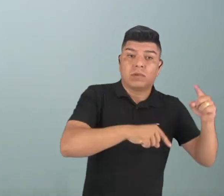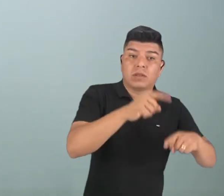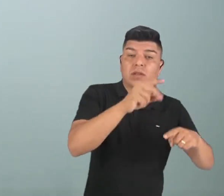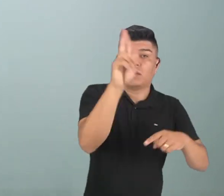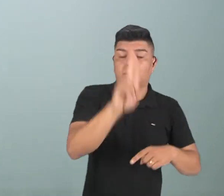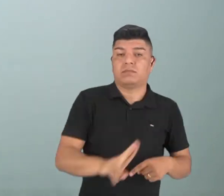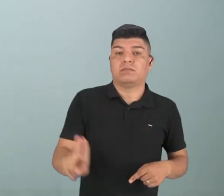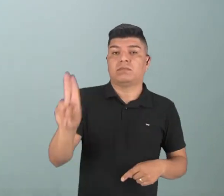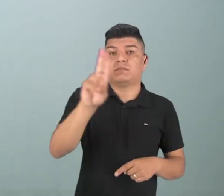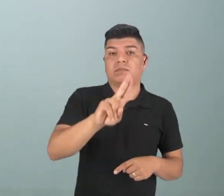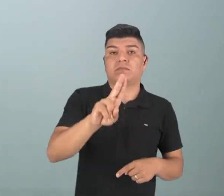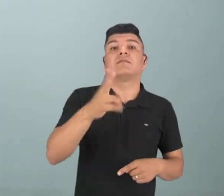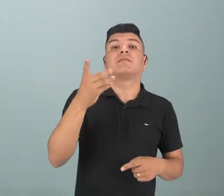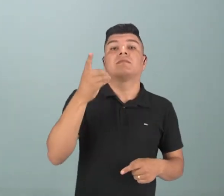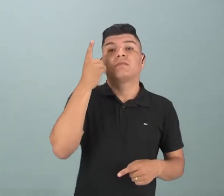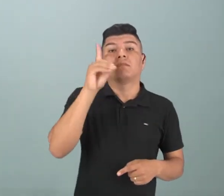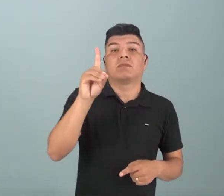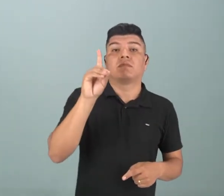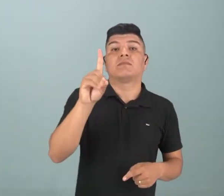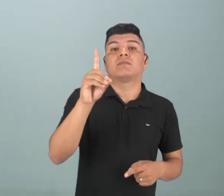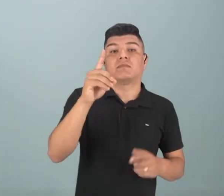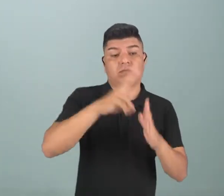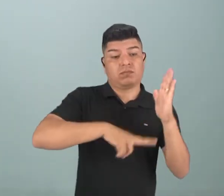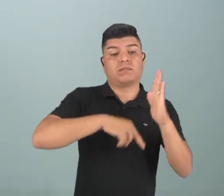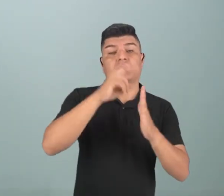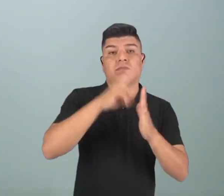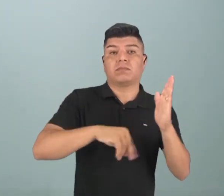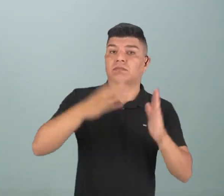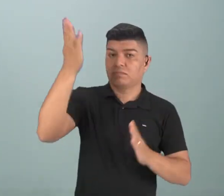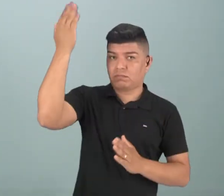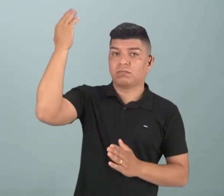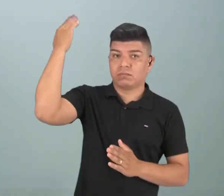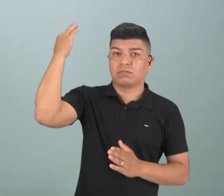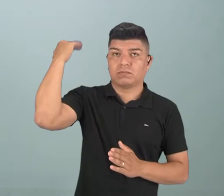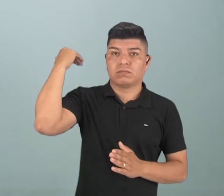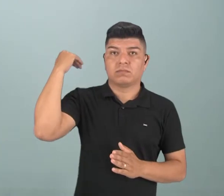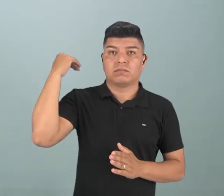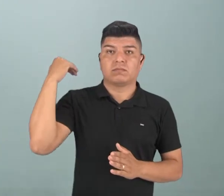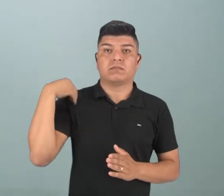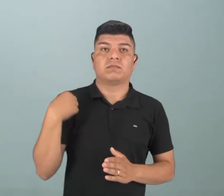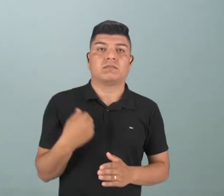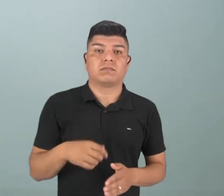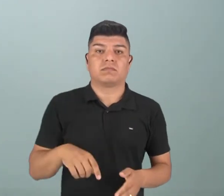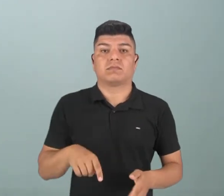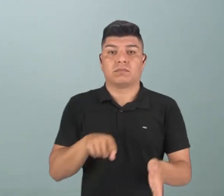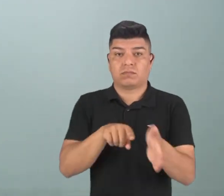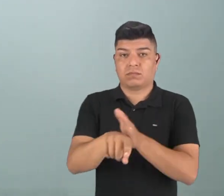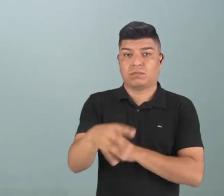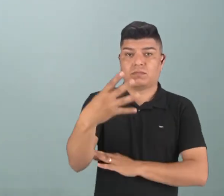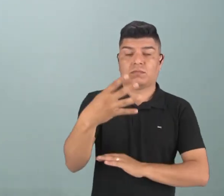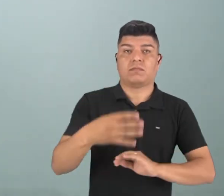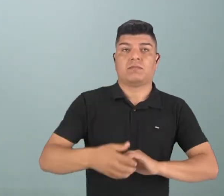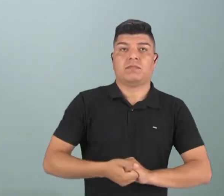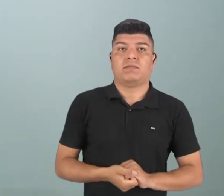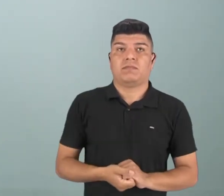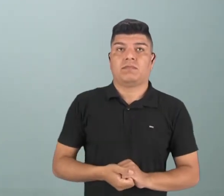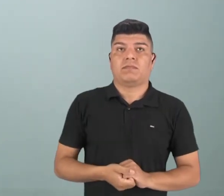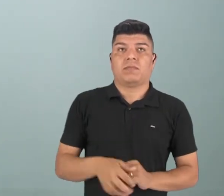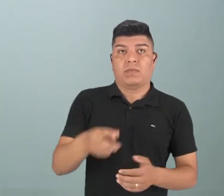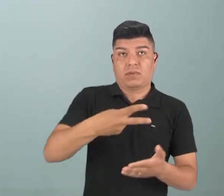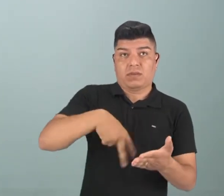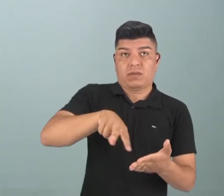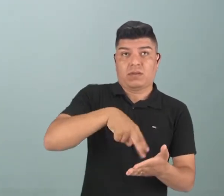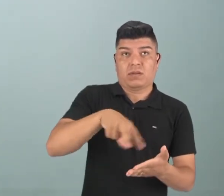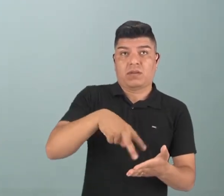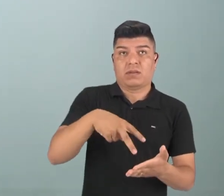para datar, né, essas pinturas antigas. E vamos à nossa quarta atividade. A dança no Brasil